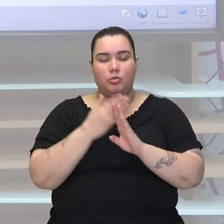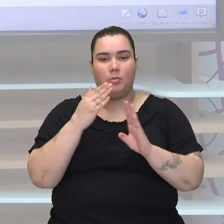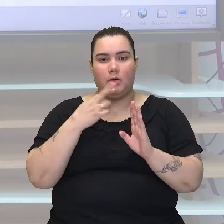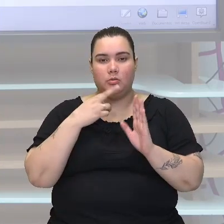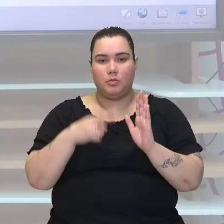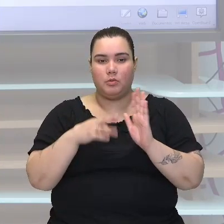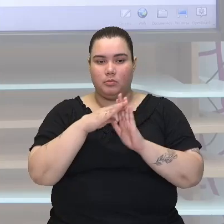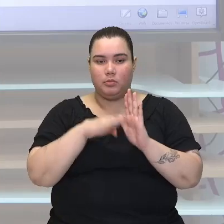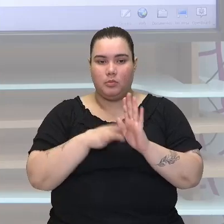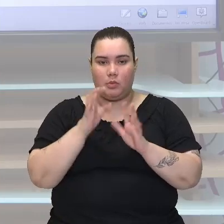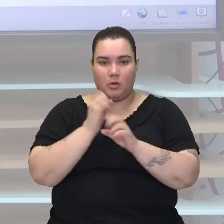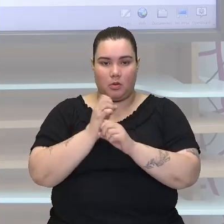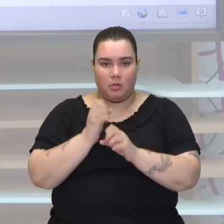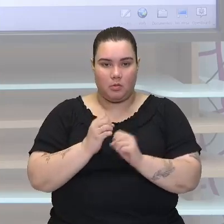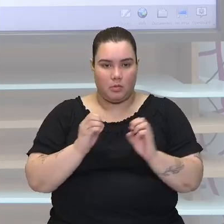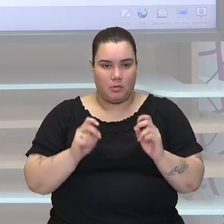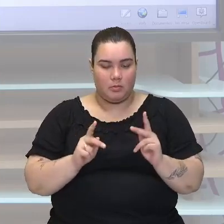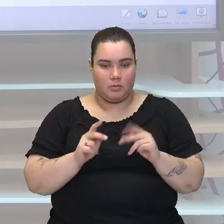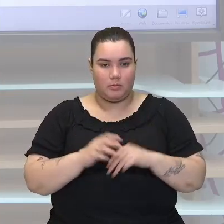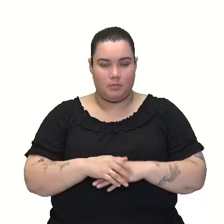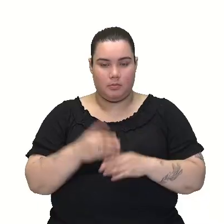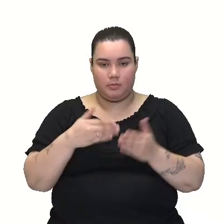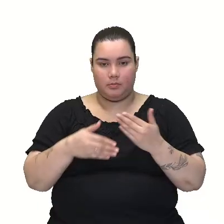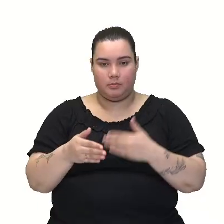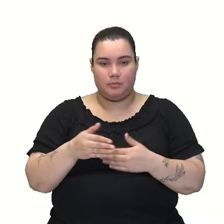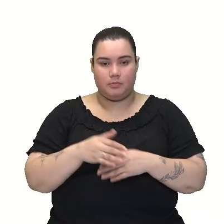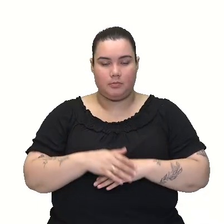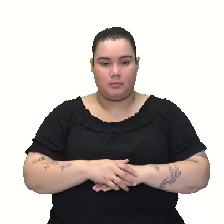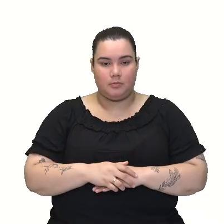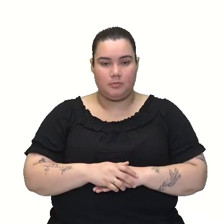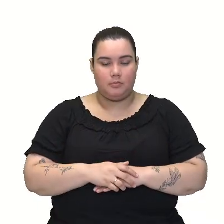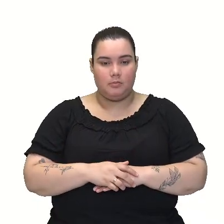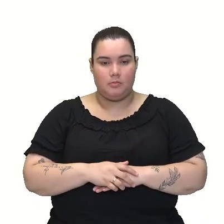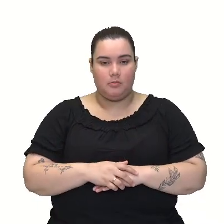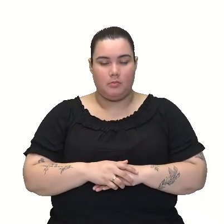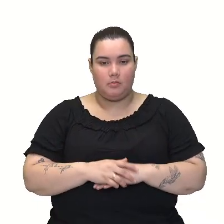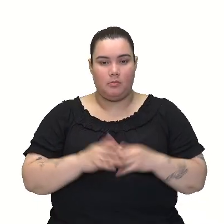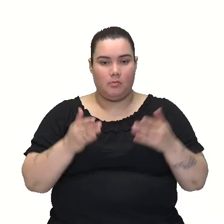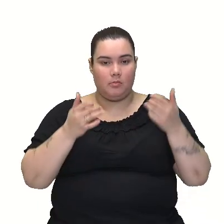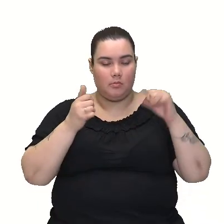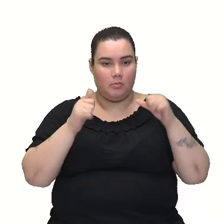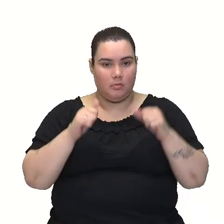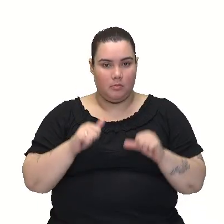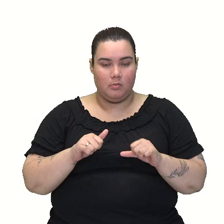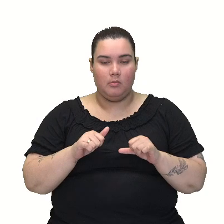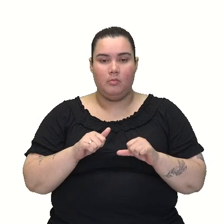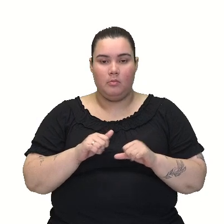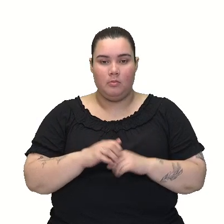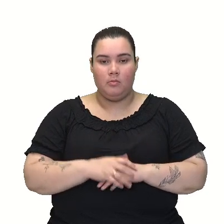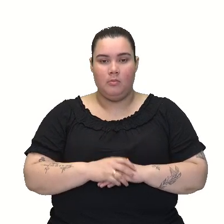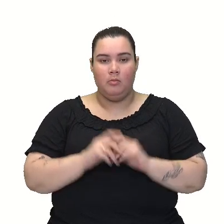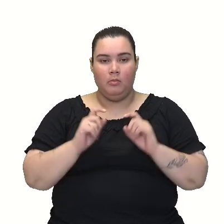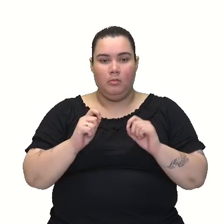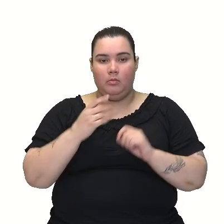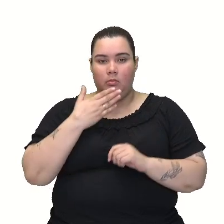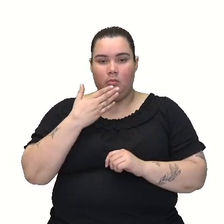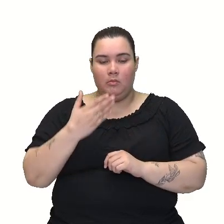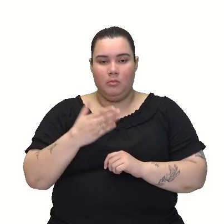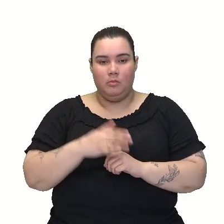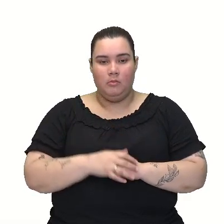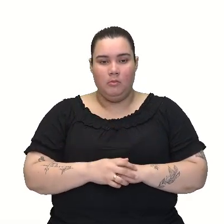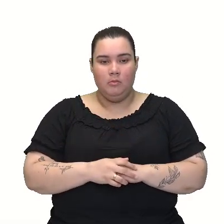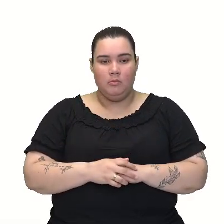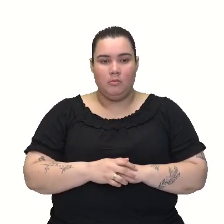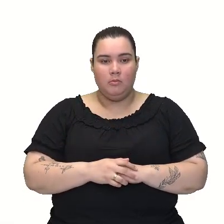momento aqui. Bacana? Vamos seguindo então, para a gente verificar o que está sendo pedido